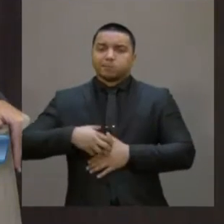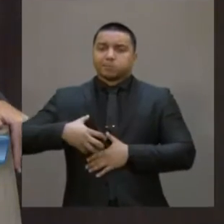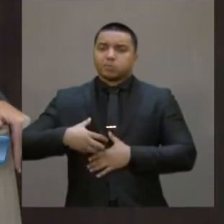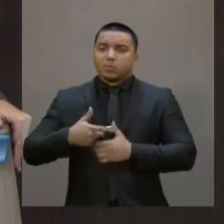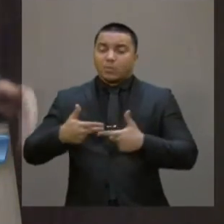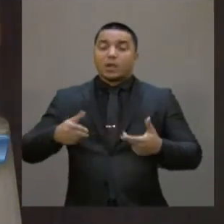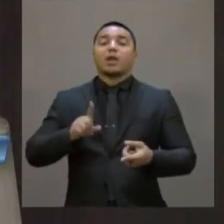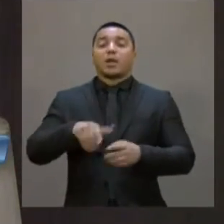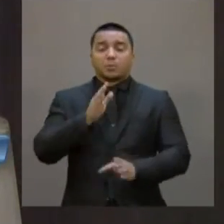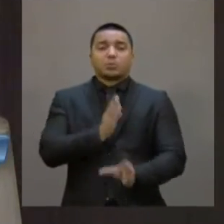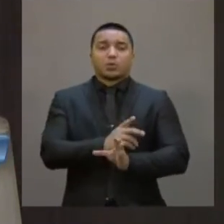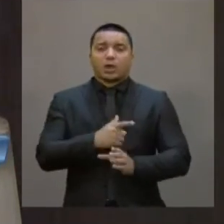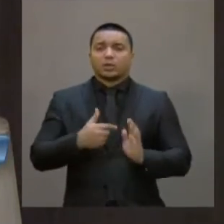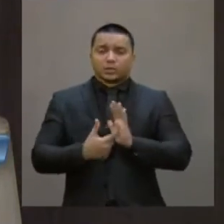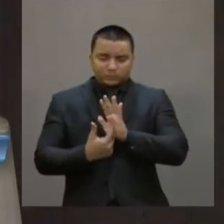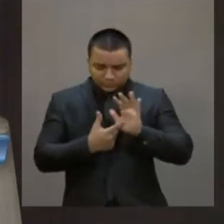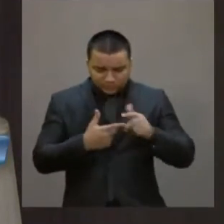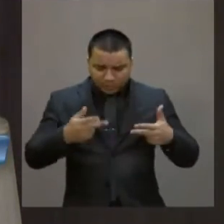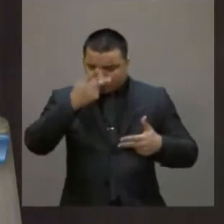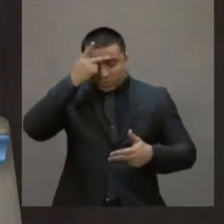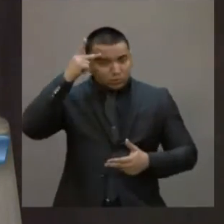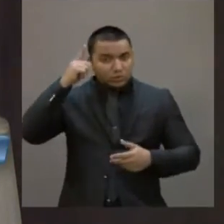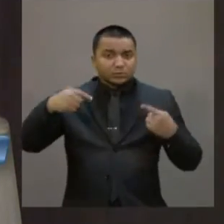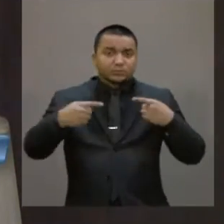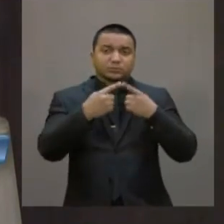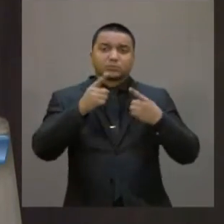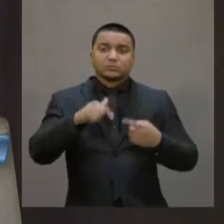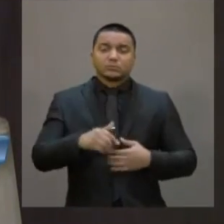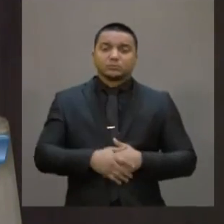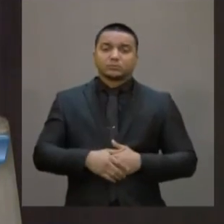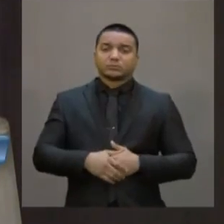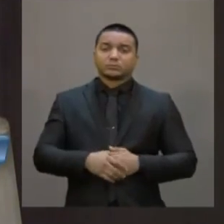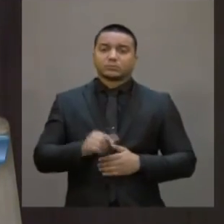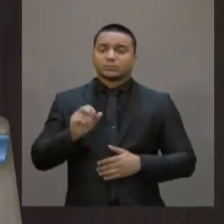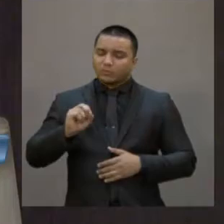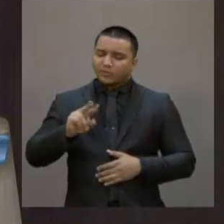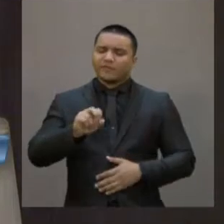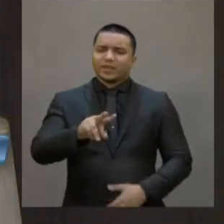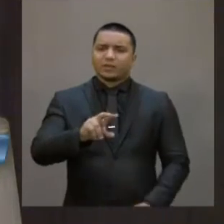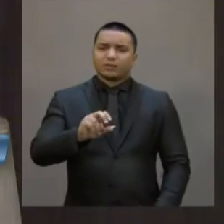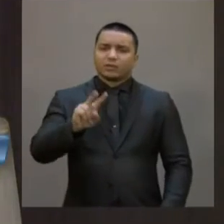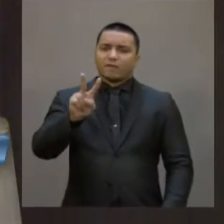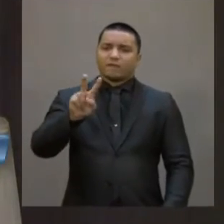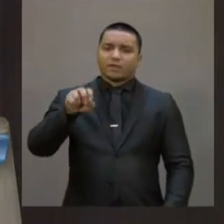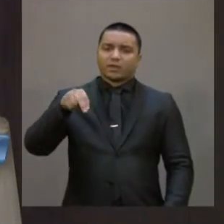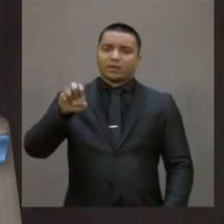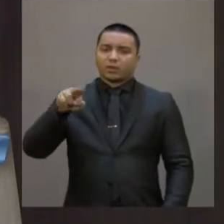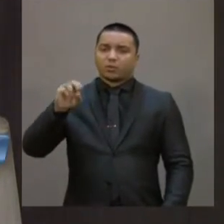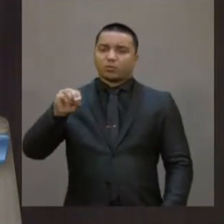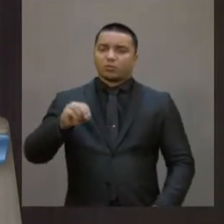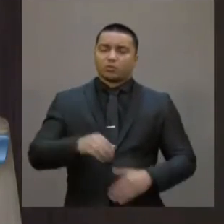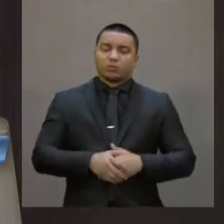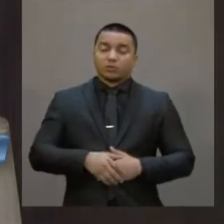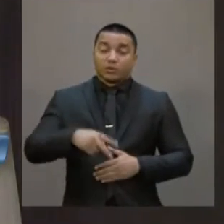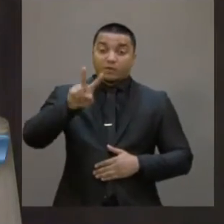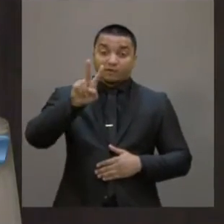muito associados, obviamente, à exposição das pessoas a esses venenos, a esses